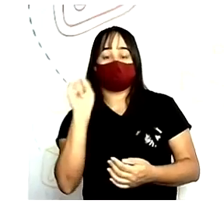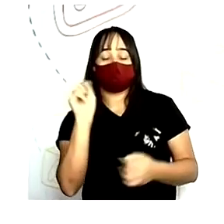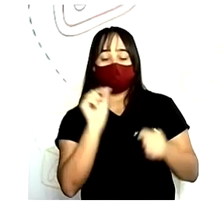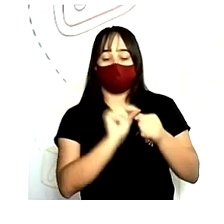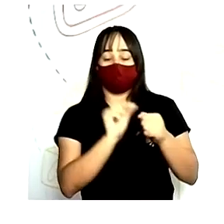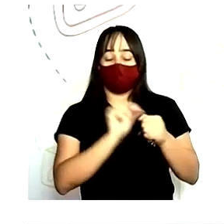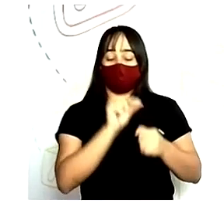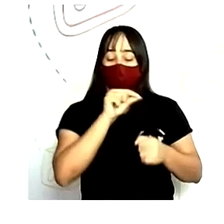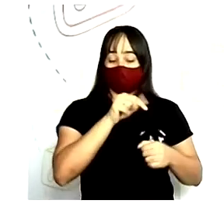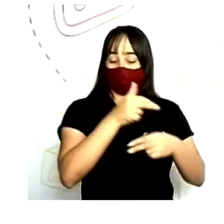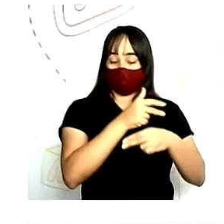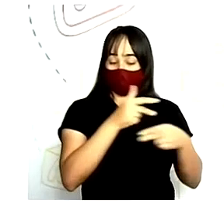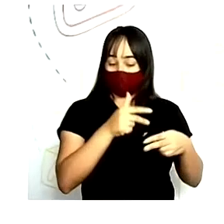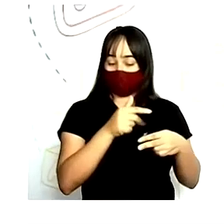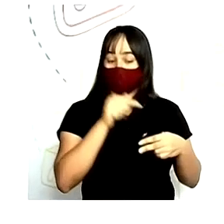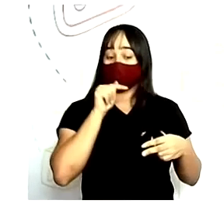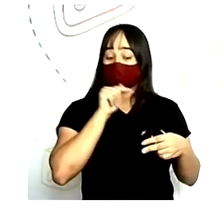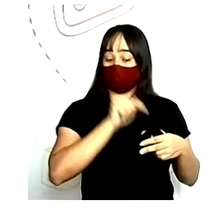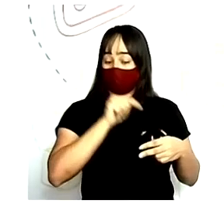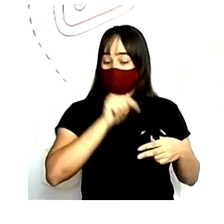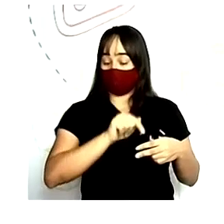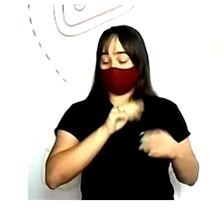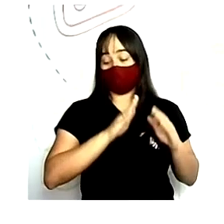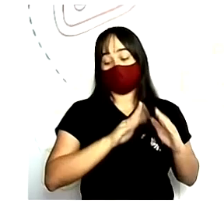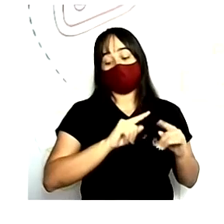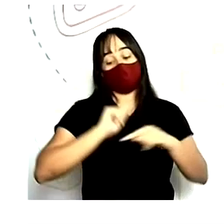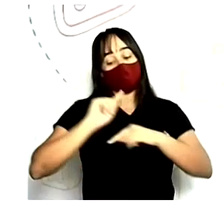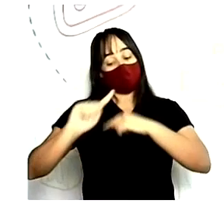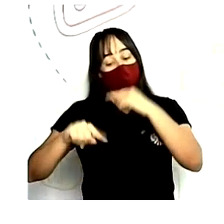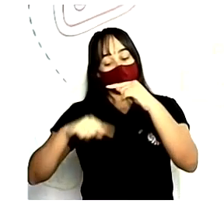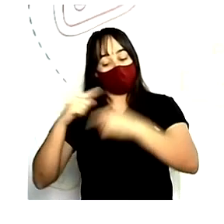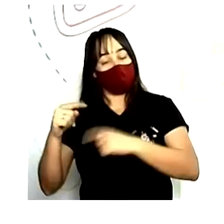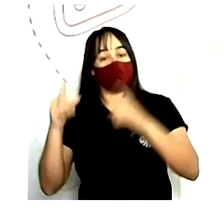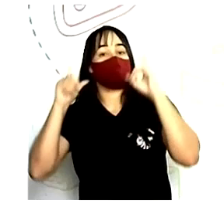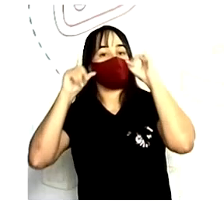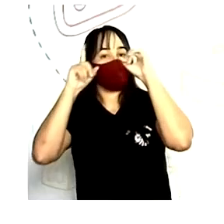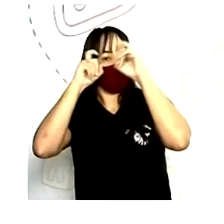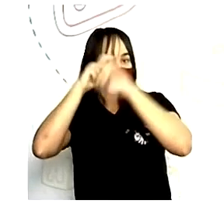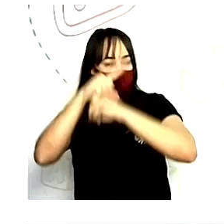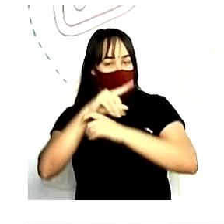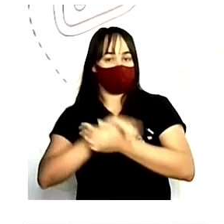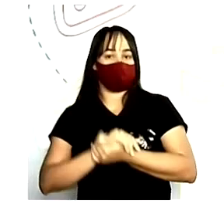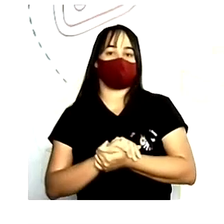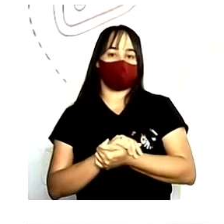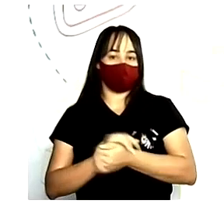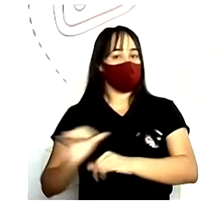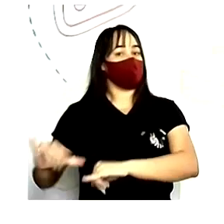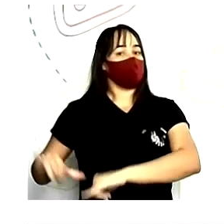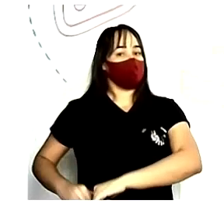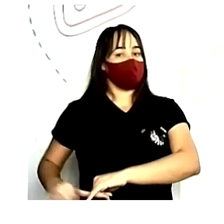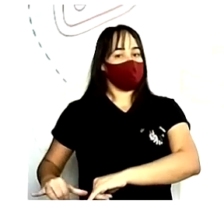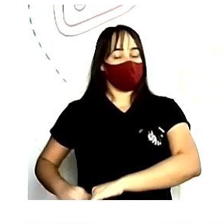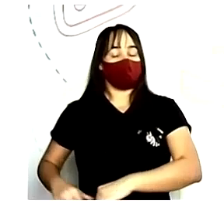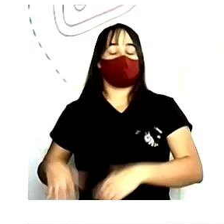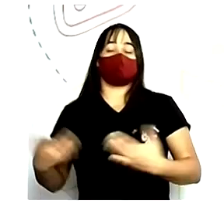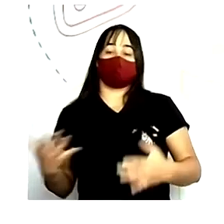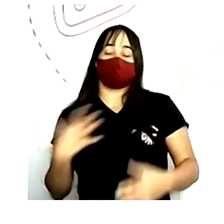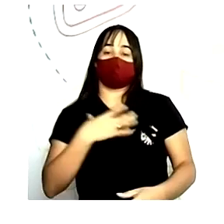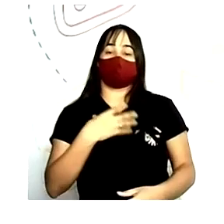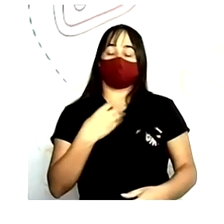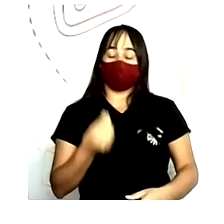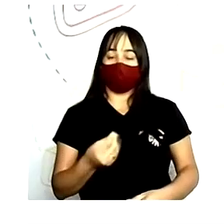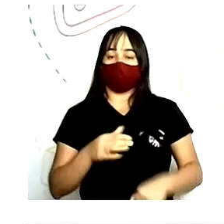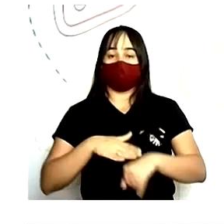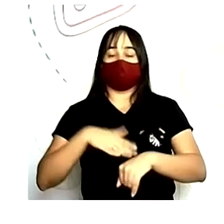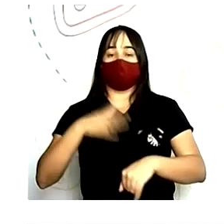ser ruins. Conversar com o filho direito, ter uma educação sexual em casa. Esse filho, ó, vai estar mais ciente daquilo, vai querer usar esses